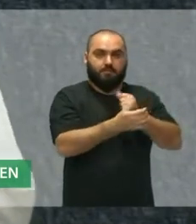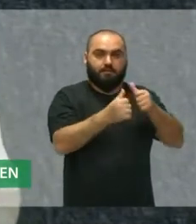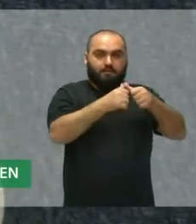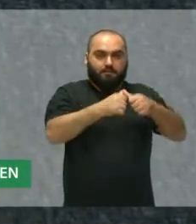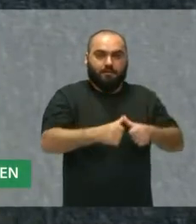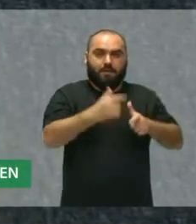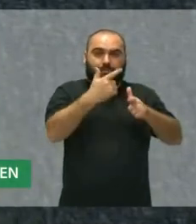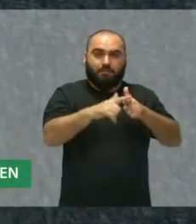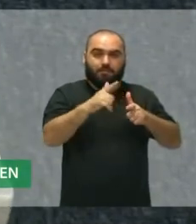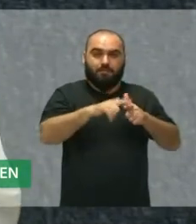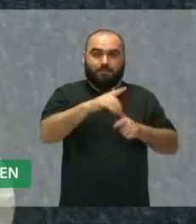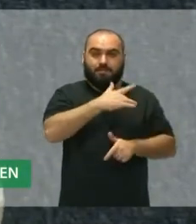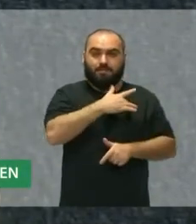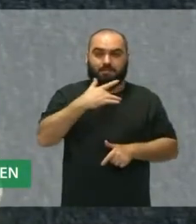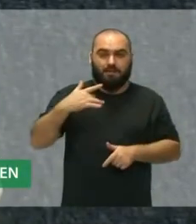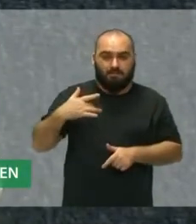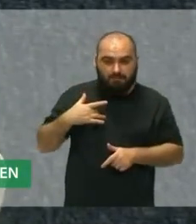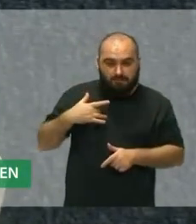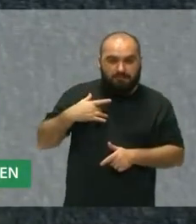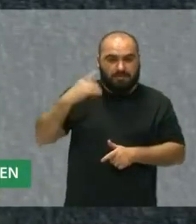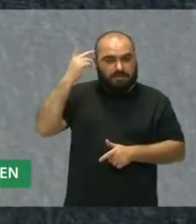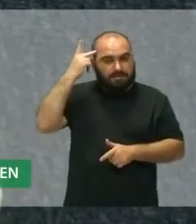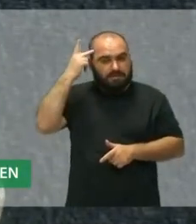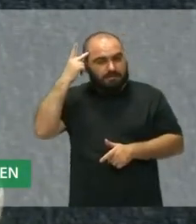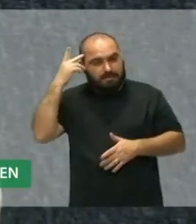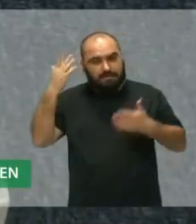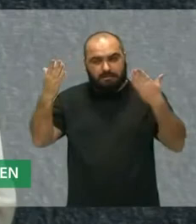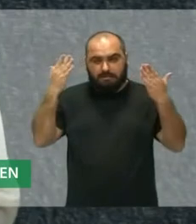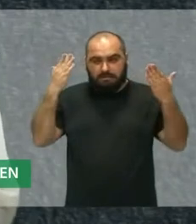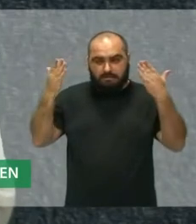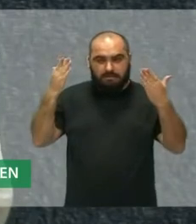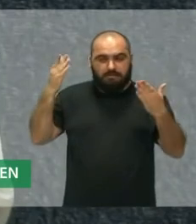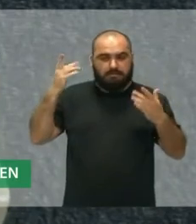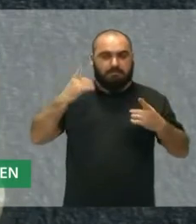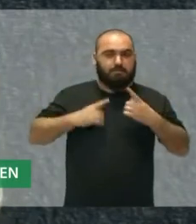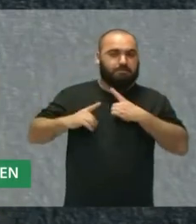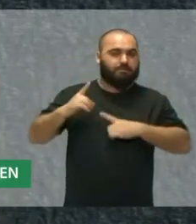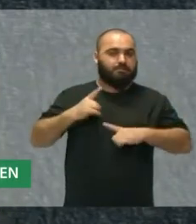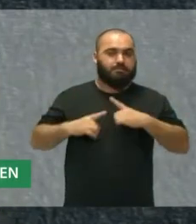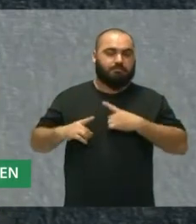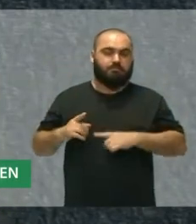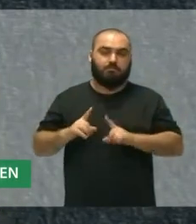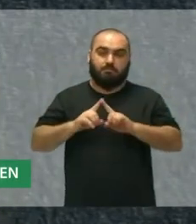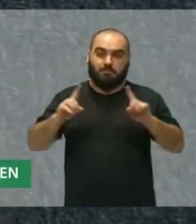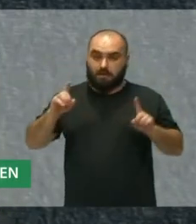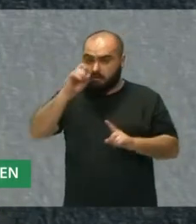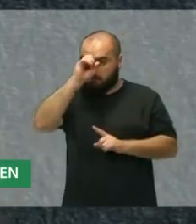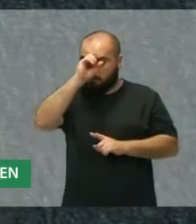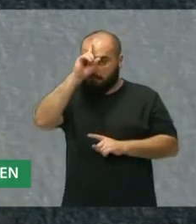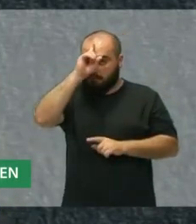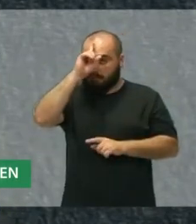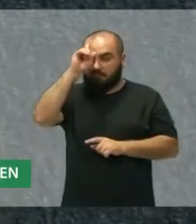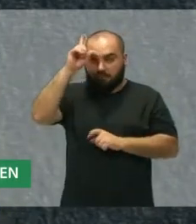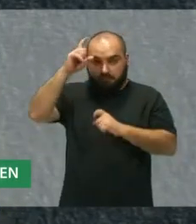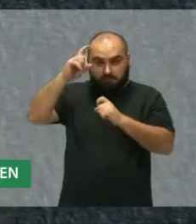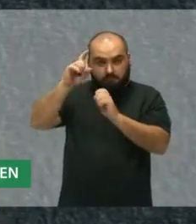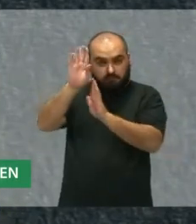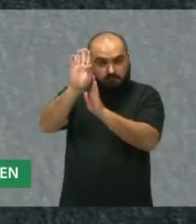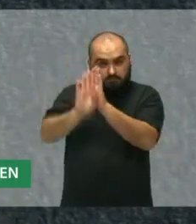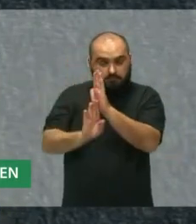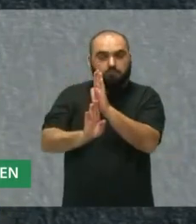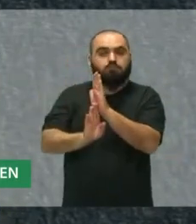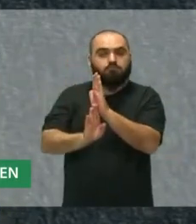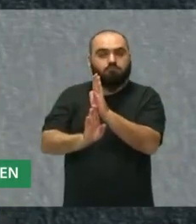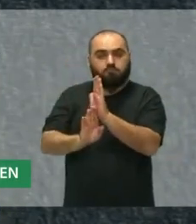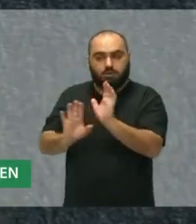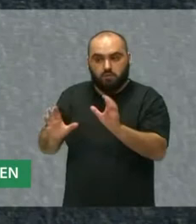alguns problemas de saúde, no sentido de psicológico, de depressão, mas o Marieta, no seu corpo administrativo, no seu corpo